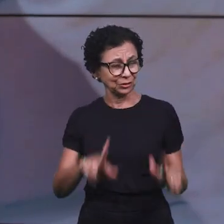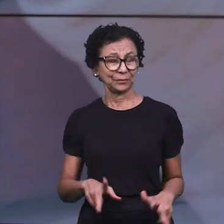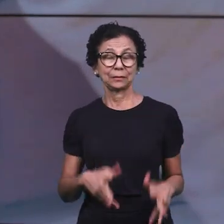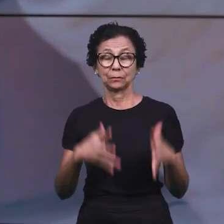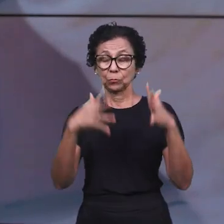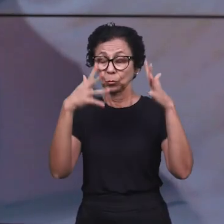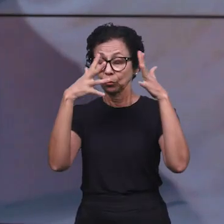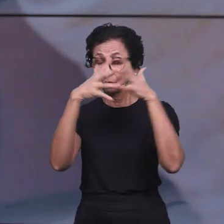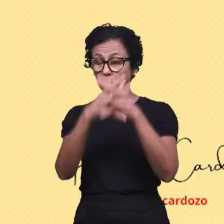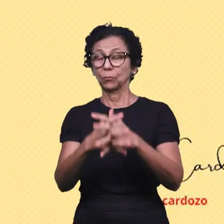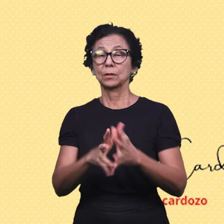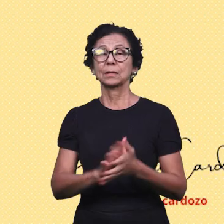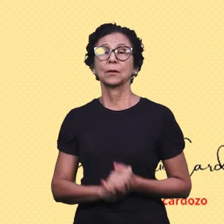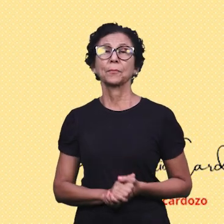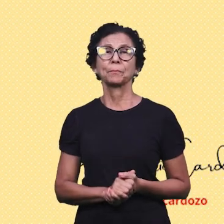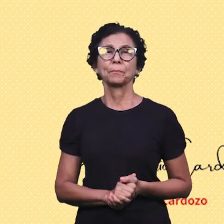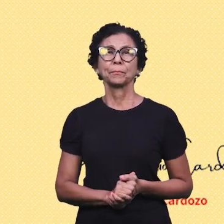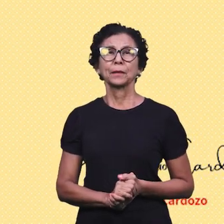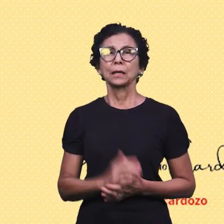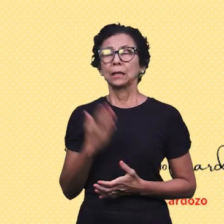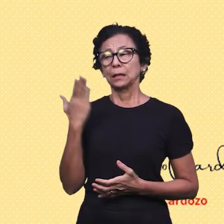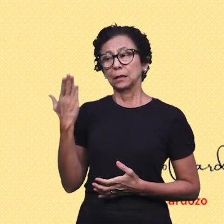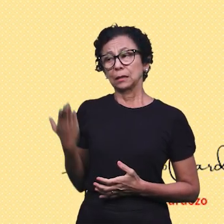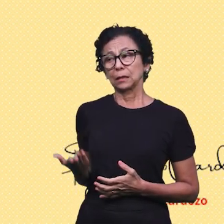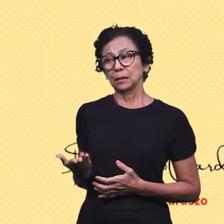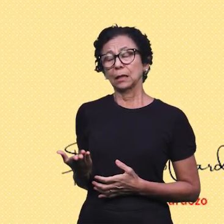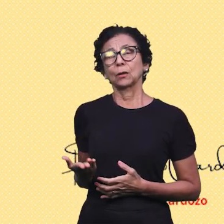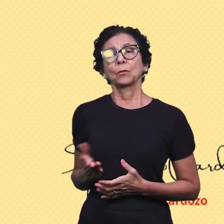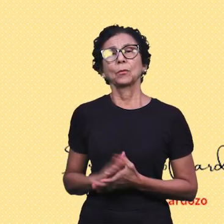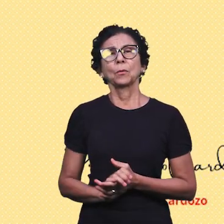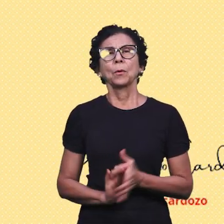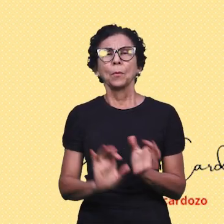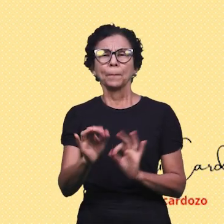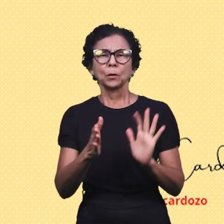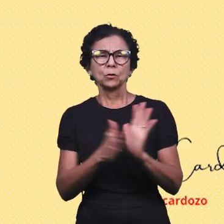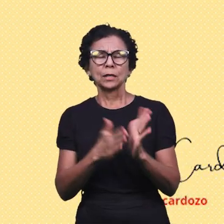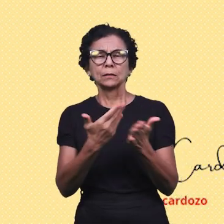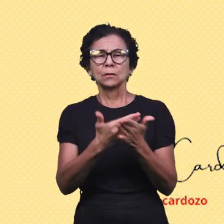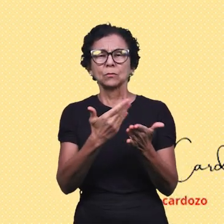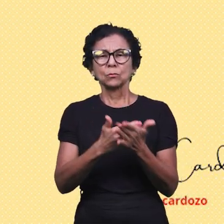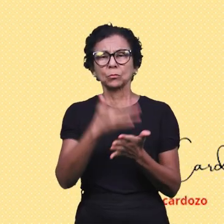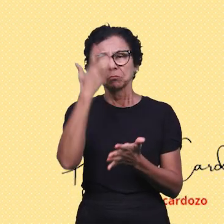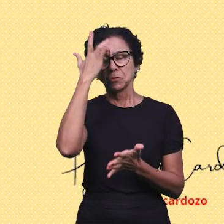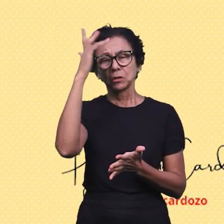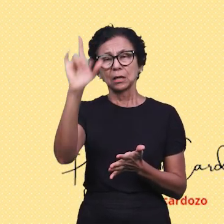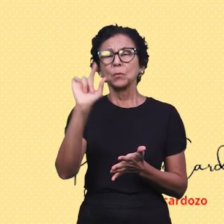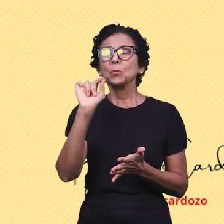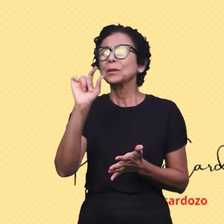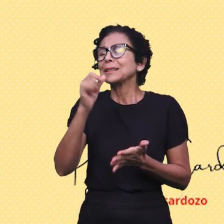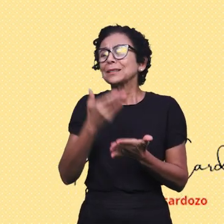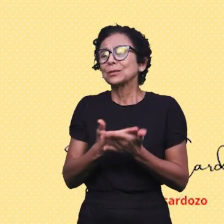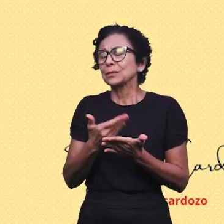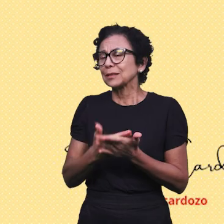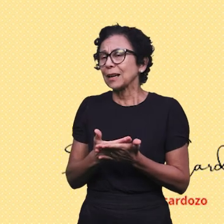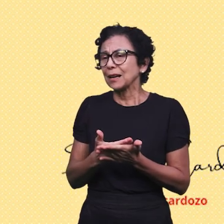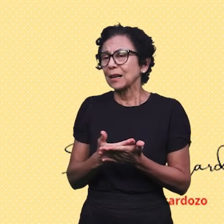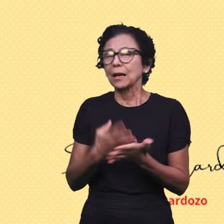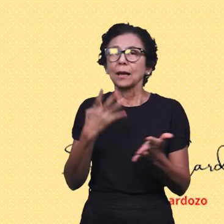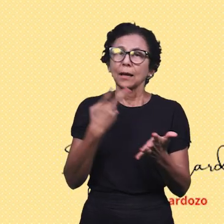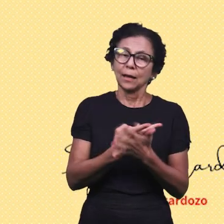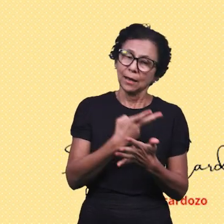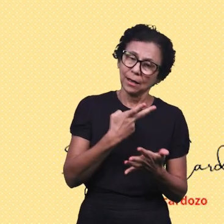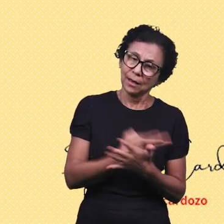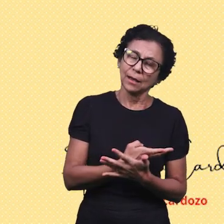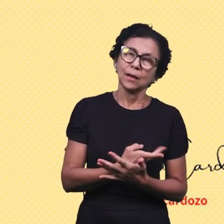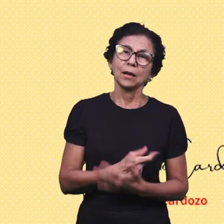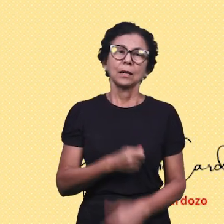atrapalhando, né? Não ter um plano de estudos, saber o que e quando estudar, isso também é um erro. Ter pressa, né?